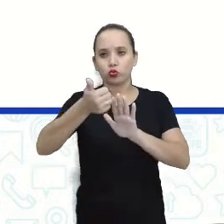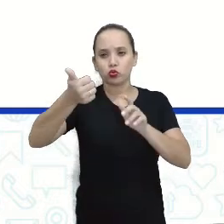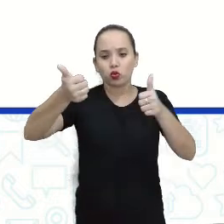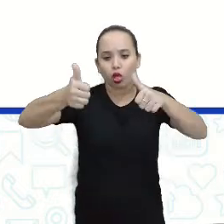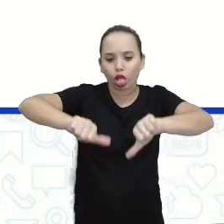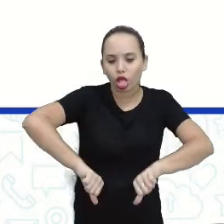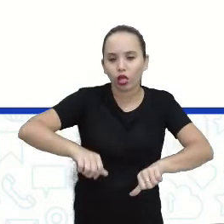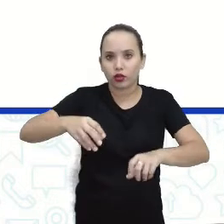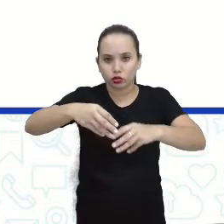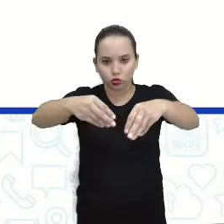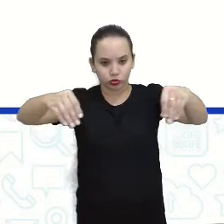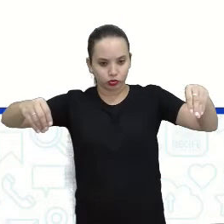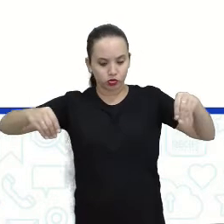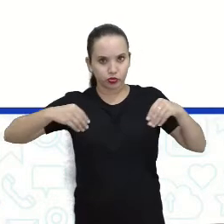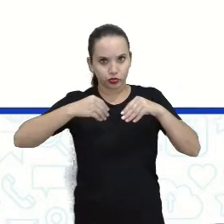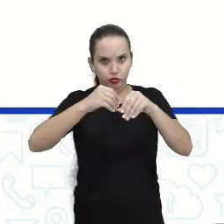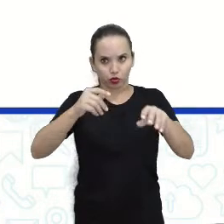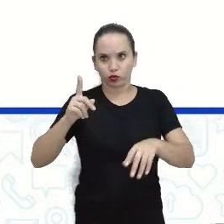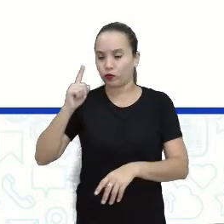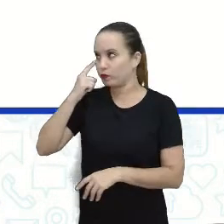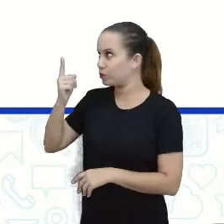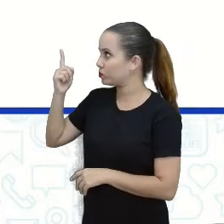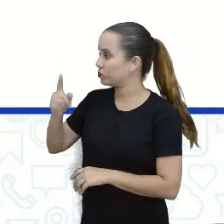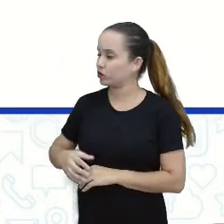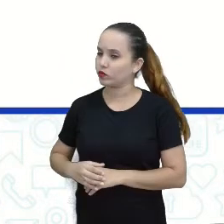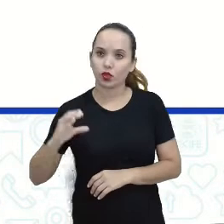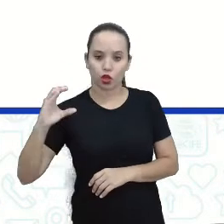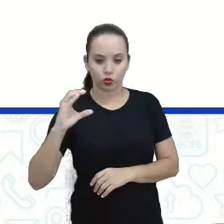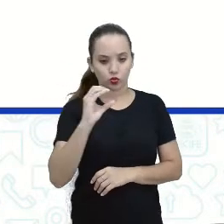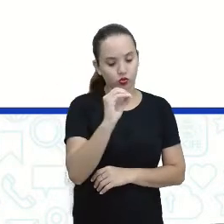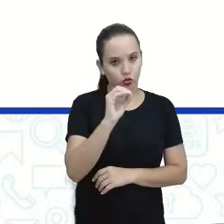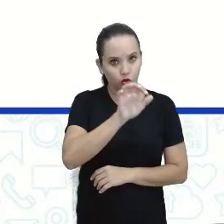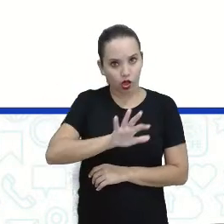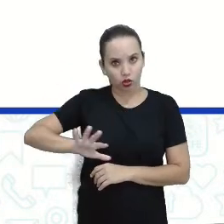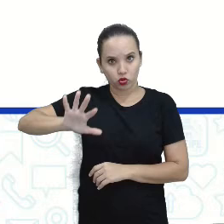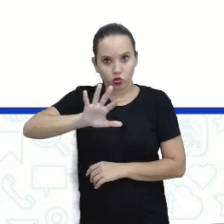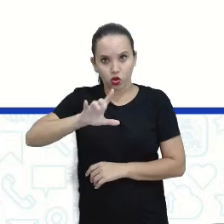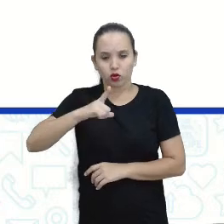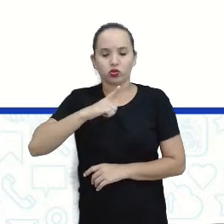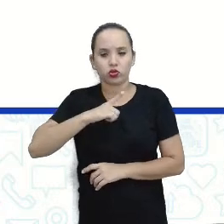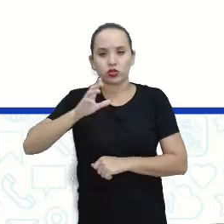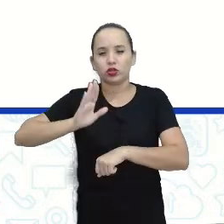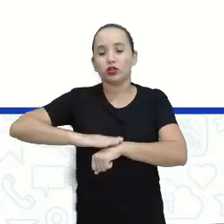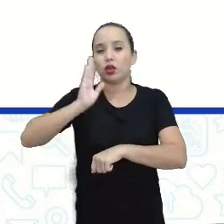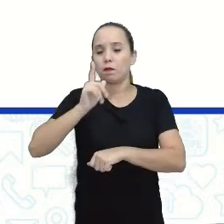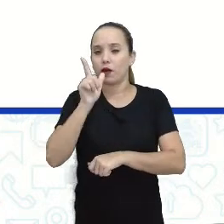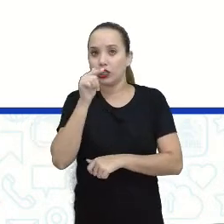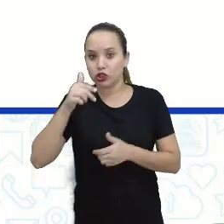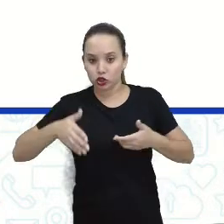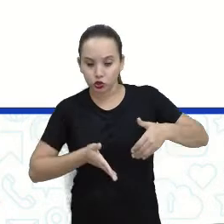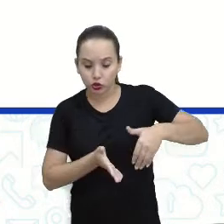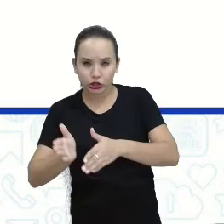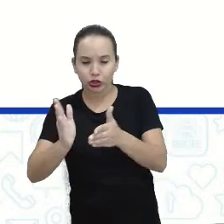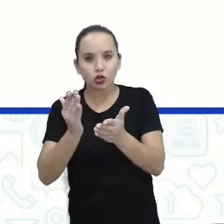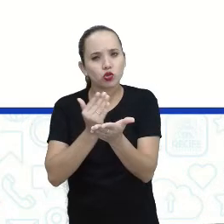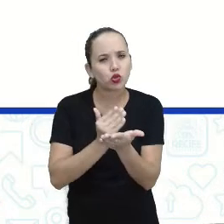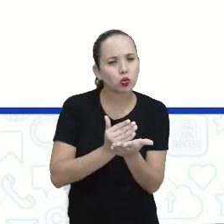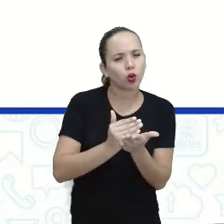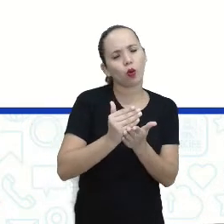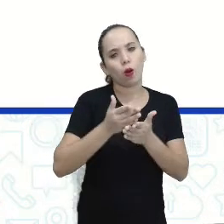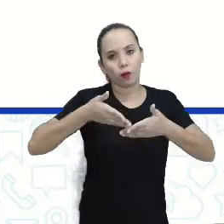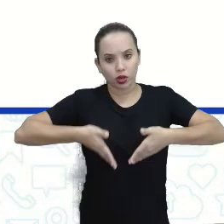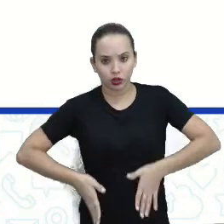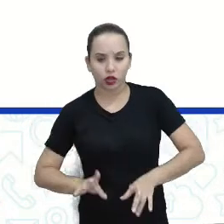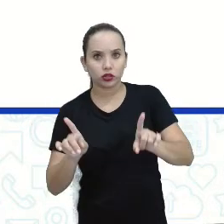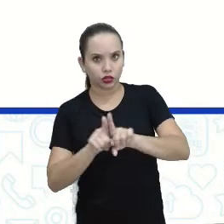do solo, no Centro-Oeste, a gente tem a maior parte de rios e nascentes que são mais importantes aqui para o nosso